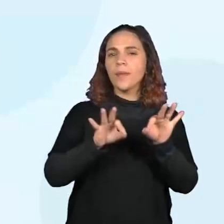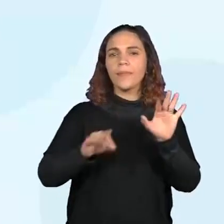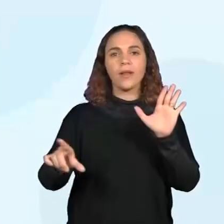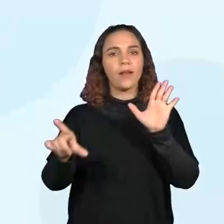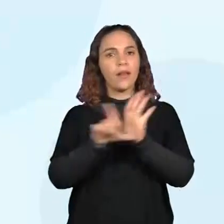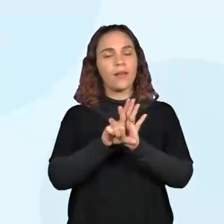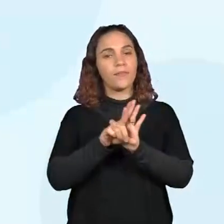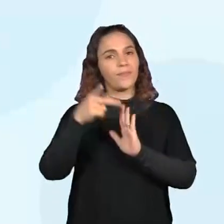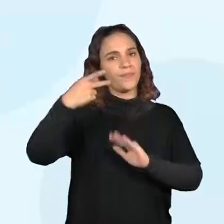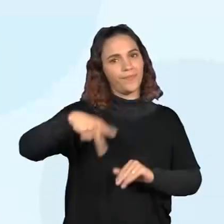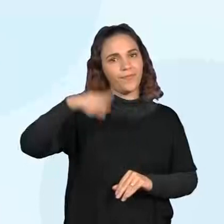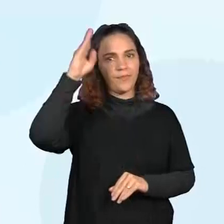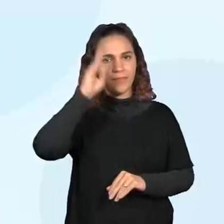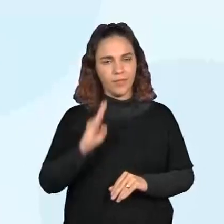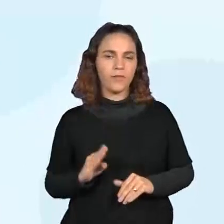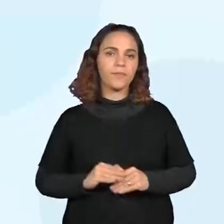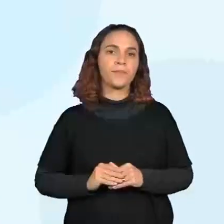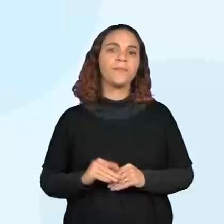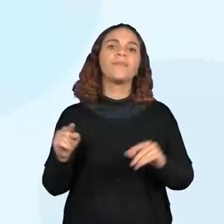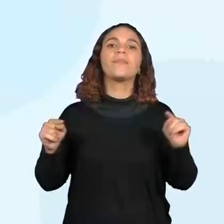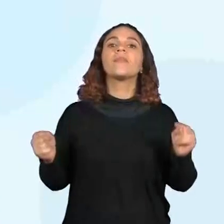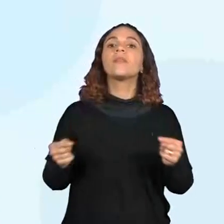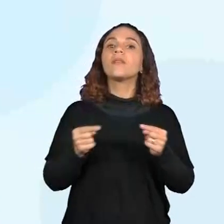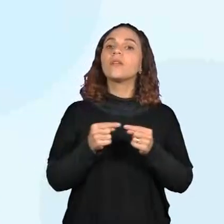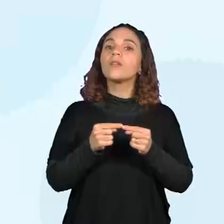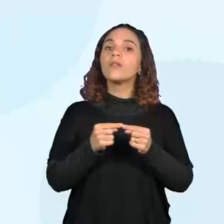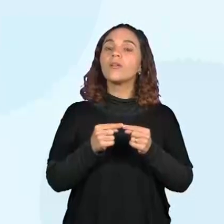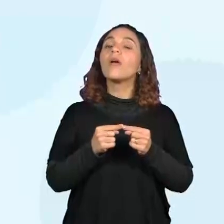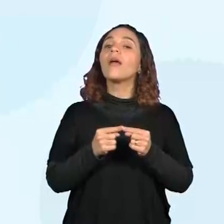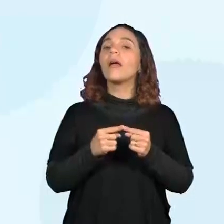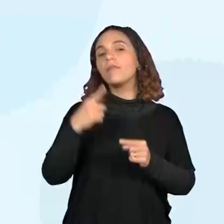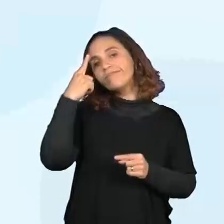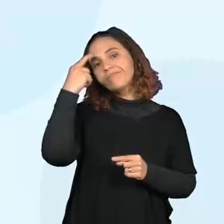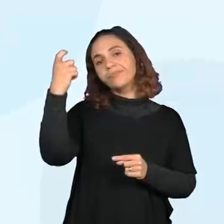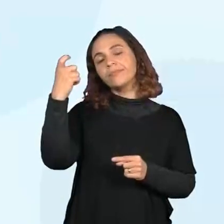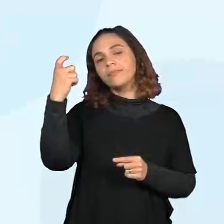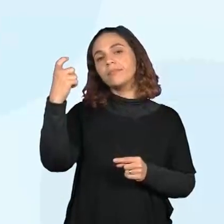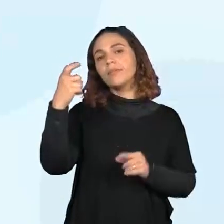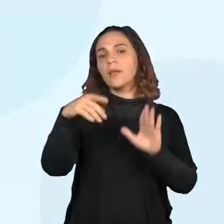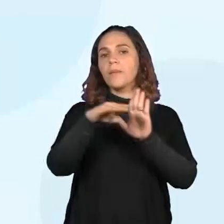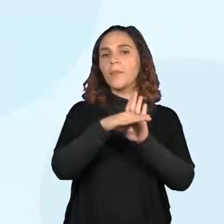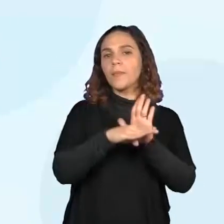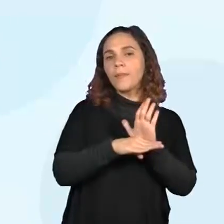regem o país. Então, está mais ligado a ordenar leis.